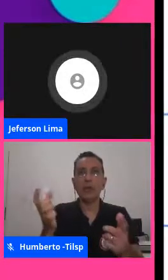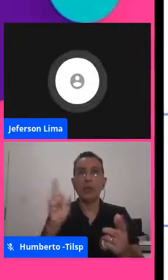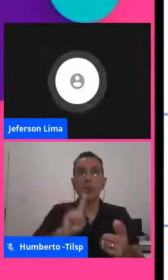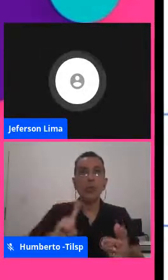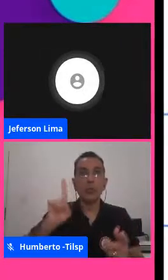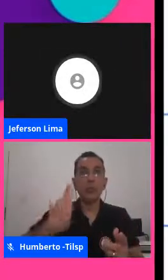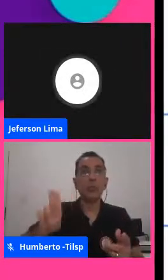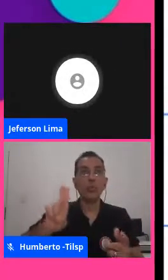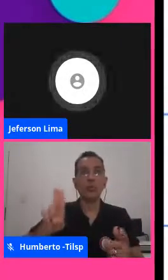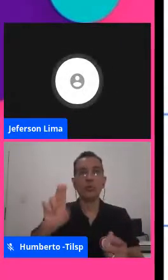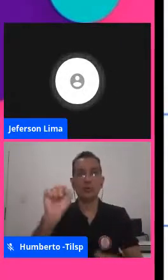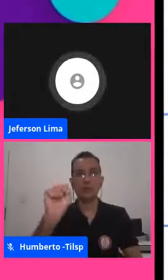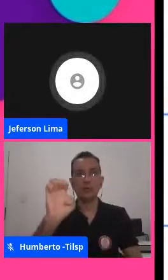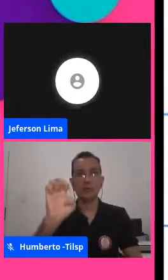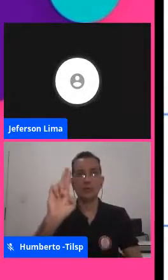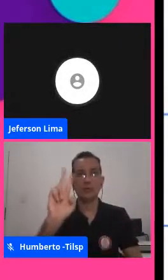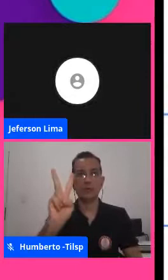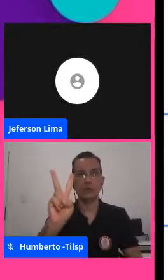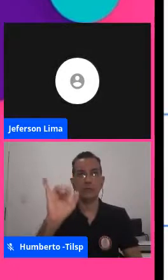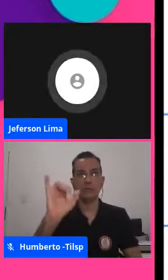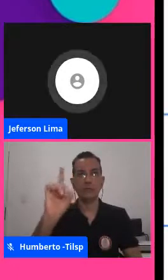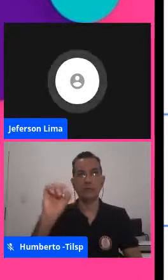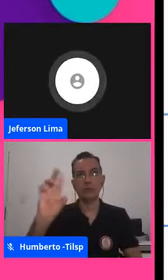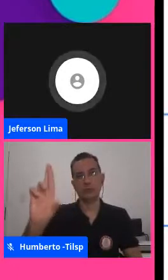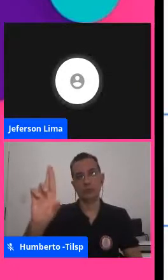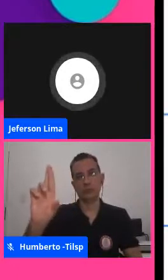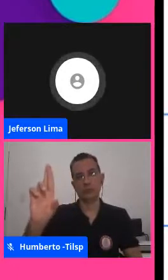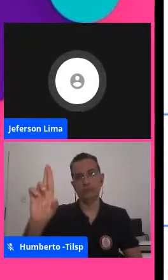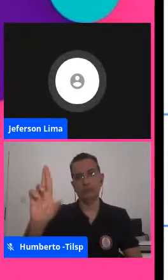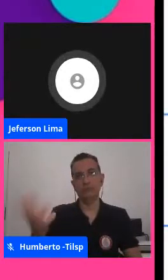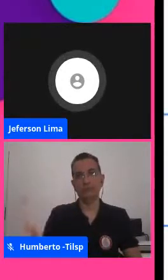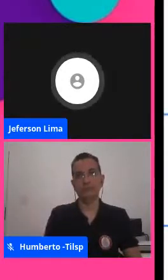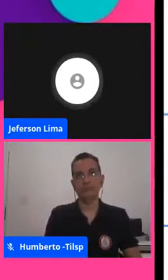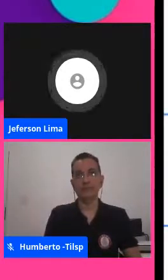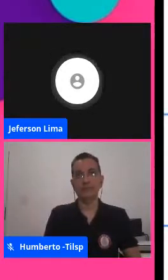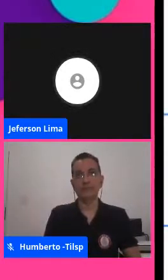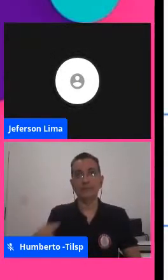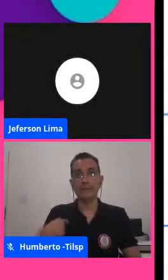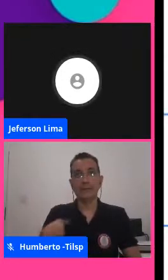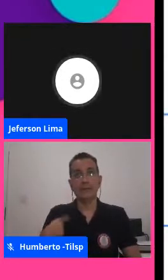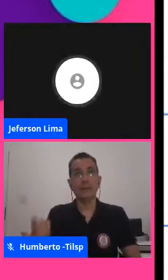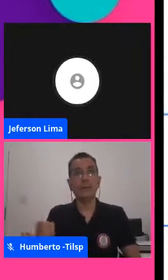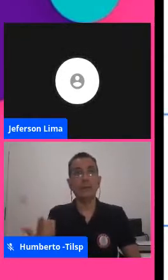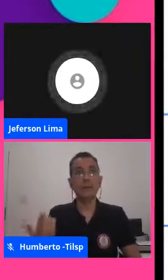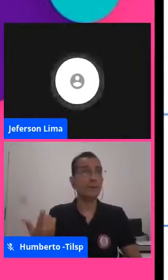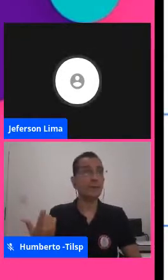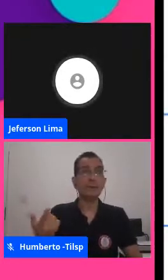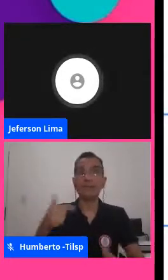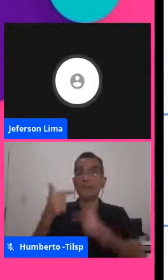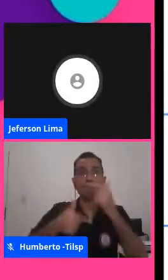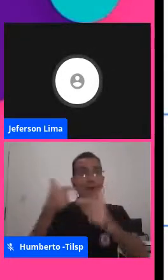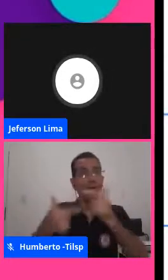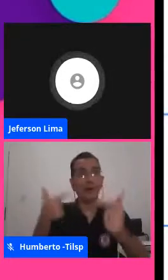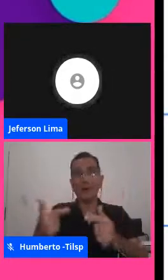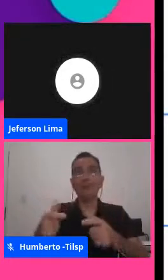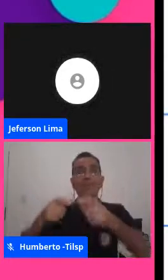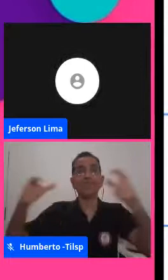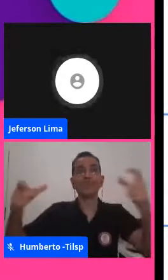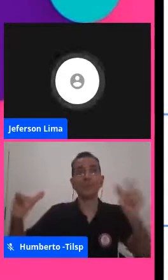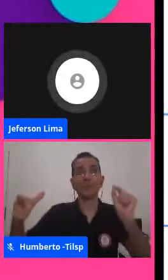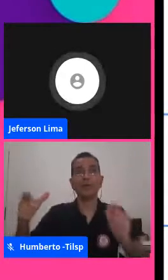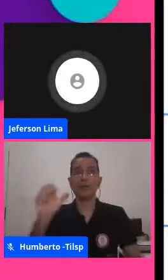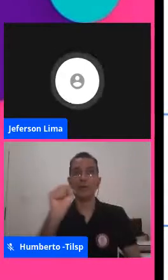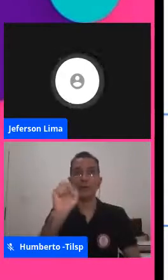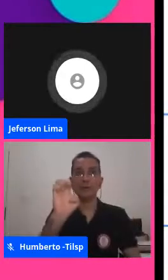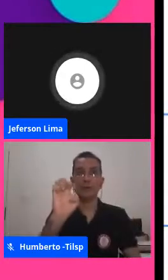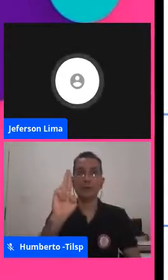se eu estou criando uma arquitetura sem servidor, que a maior parte do meu trabalho é criar um servidor. acho que algo não está tão legal assim. Sim,